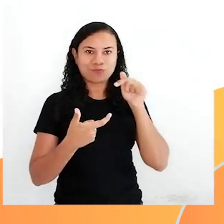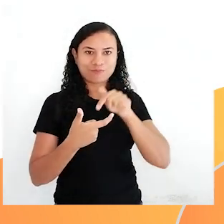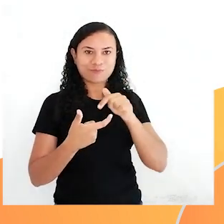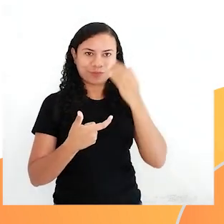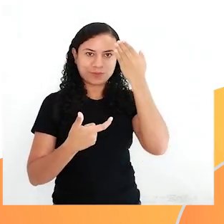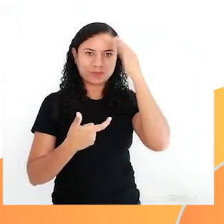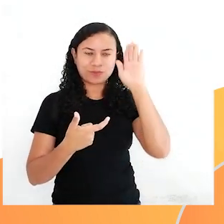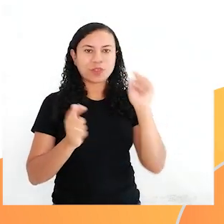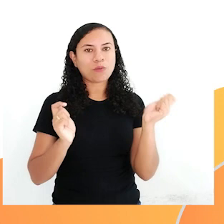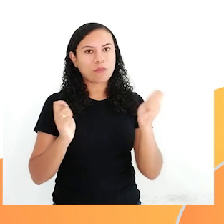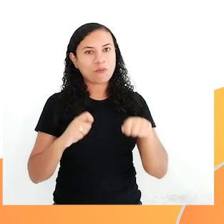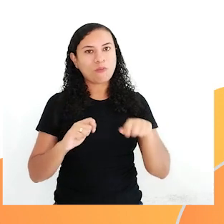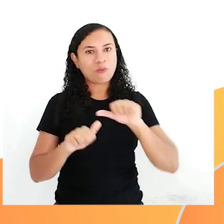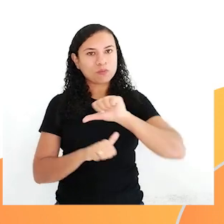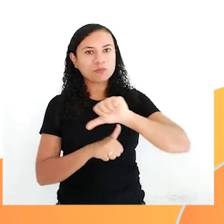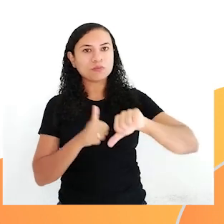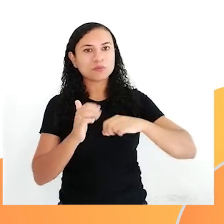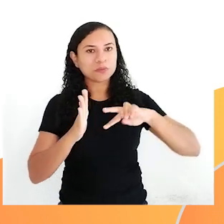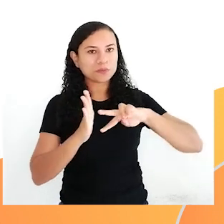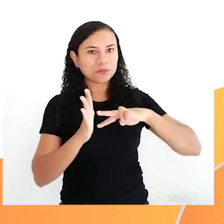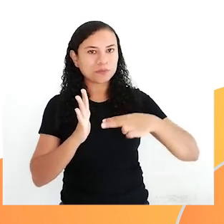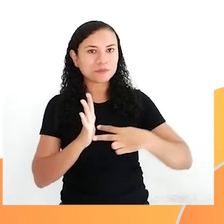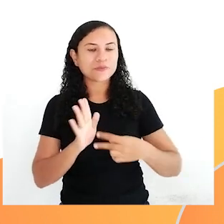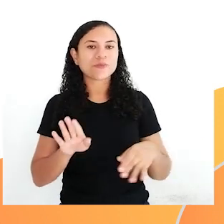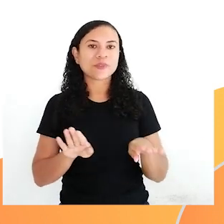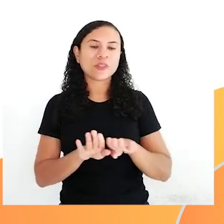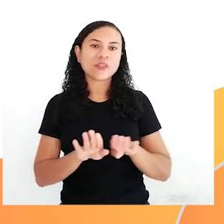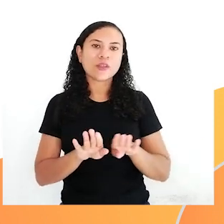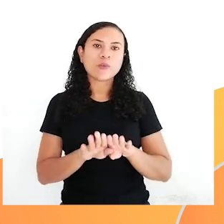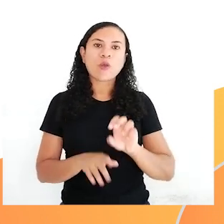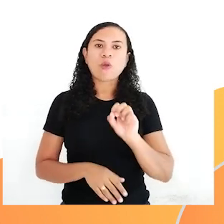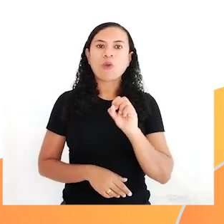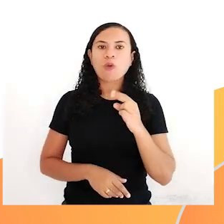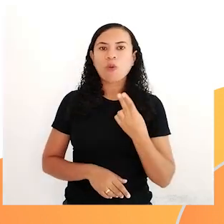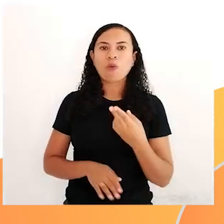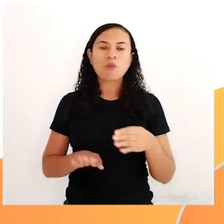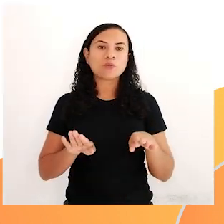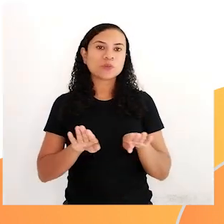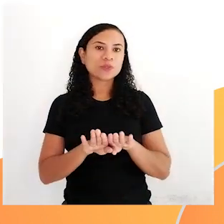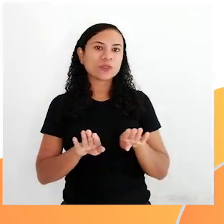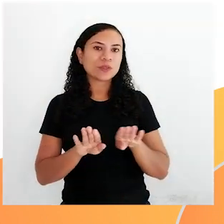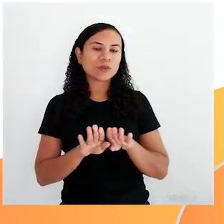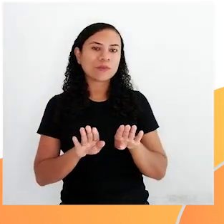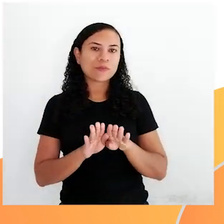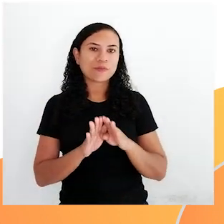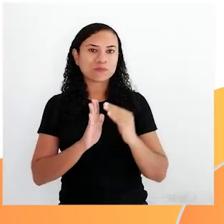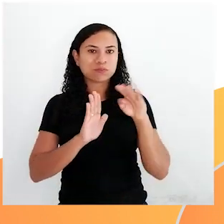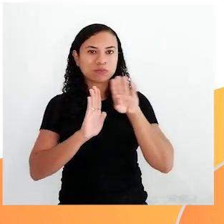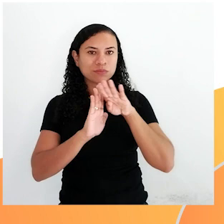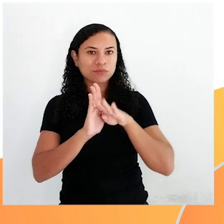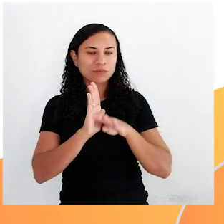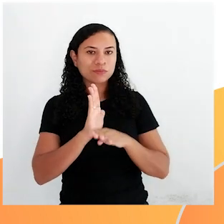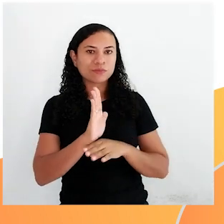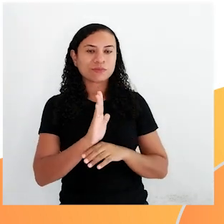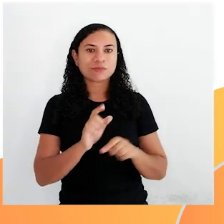sofrer alteração de significado ou mudança de classe gramatical. Por